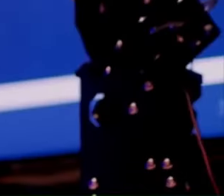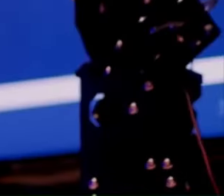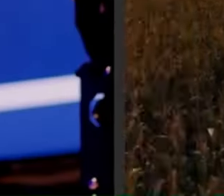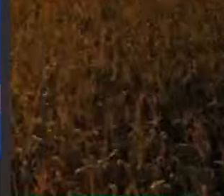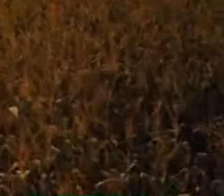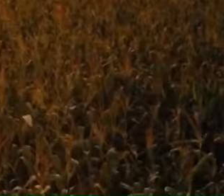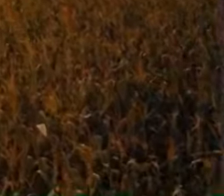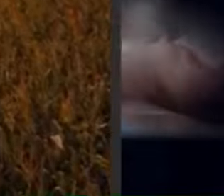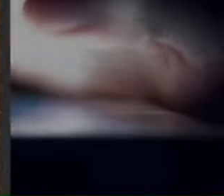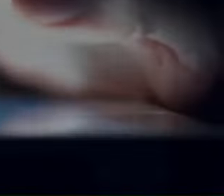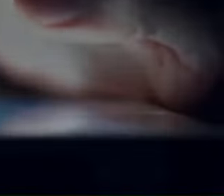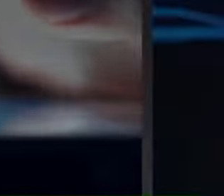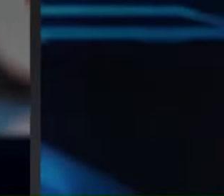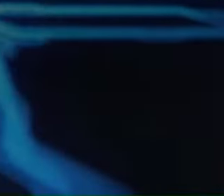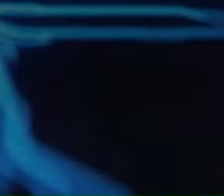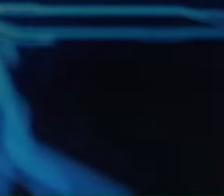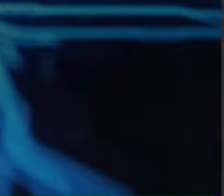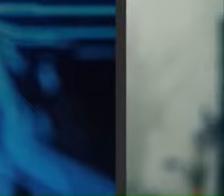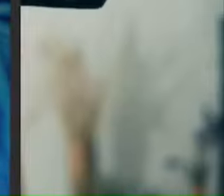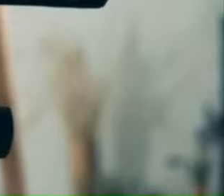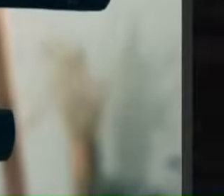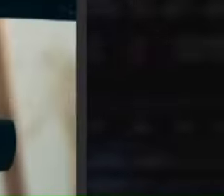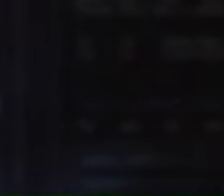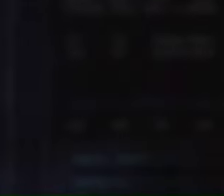Inovar para evoluir